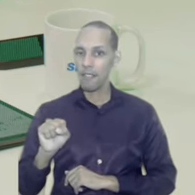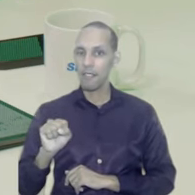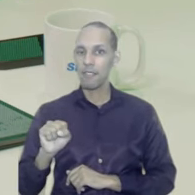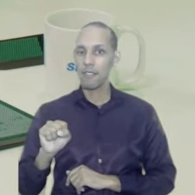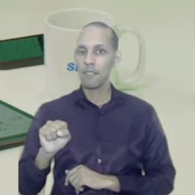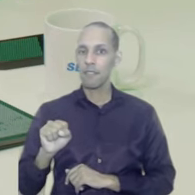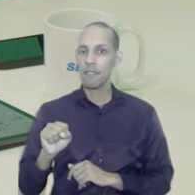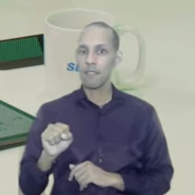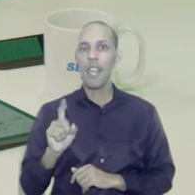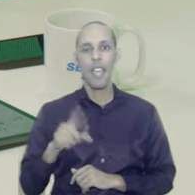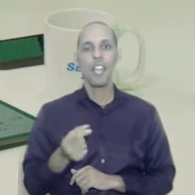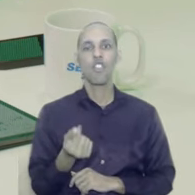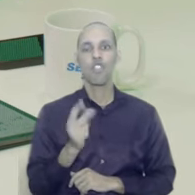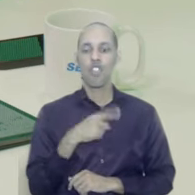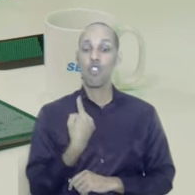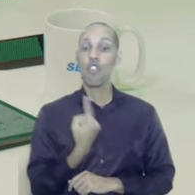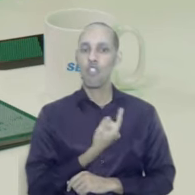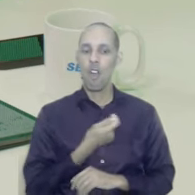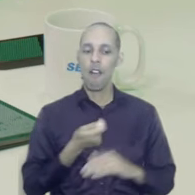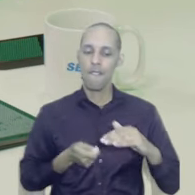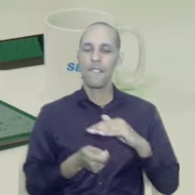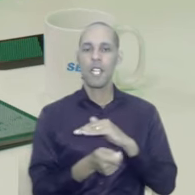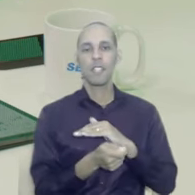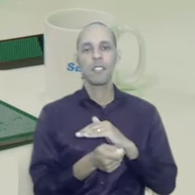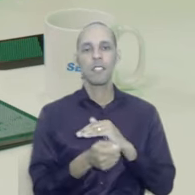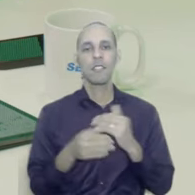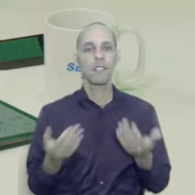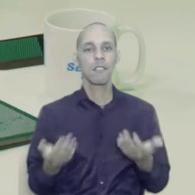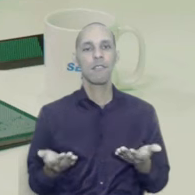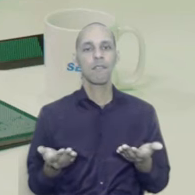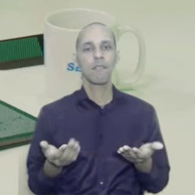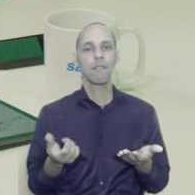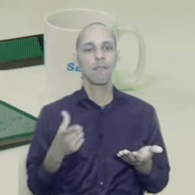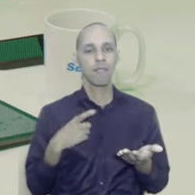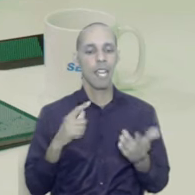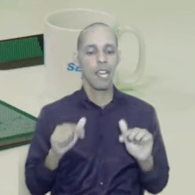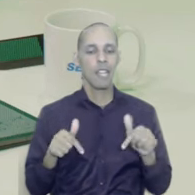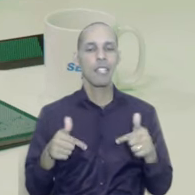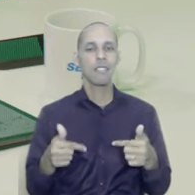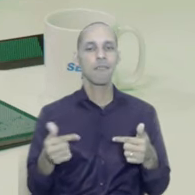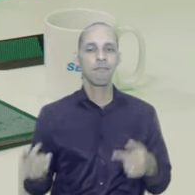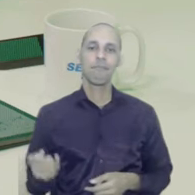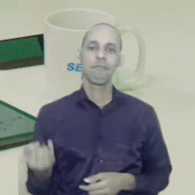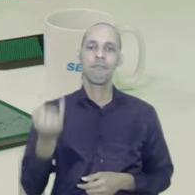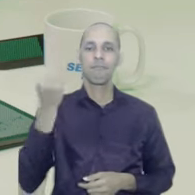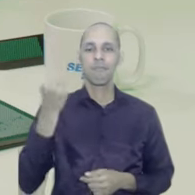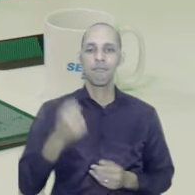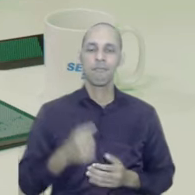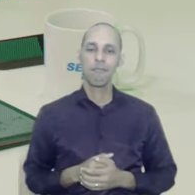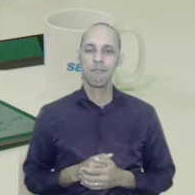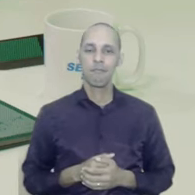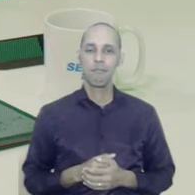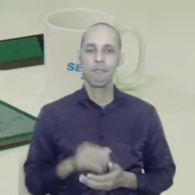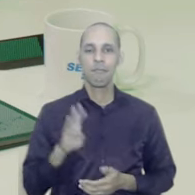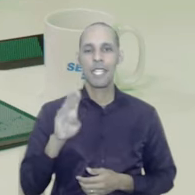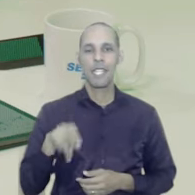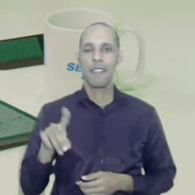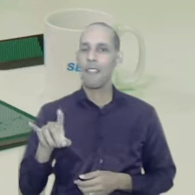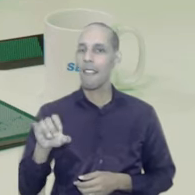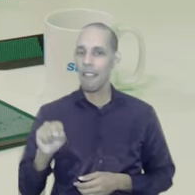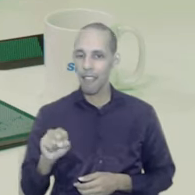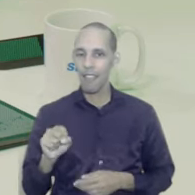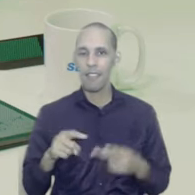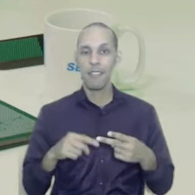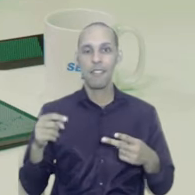com o nosso recurso com o nosso dinheiro Então aqui tem uma ação importante né paraa BNDS banco central e